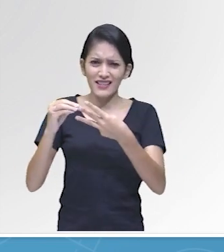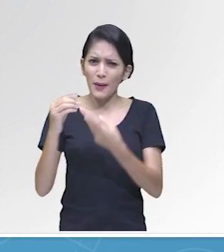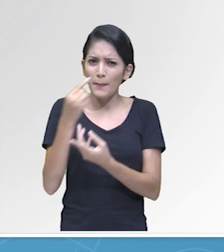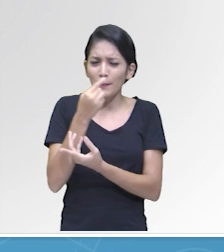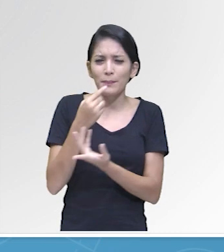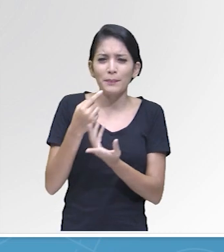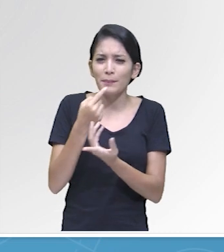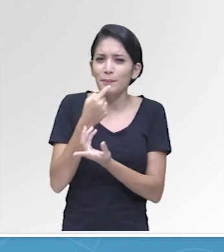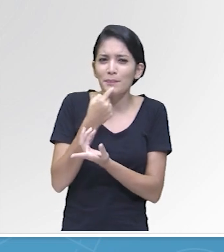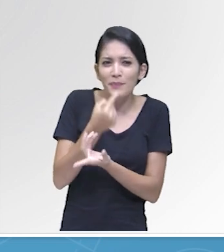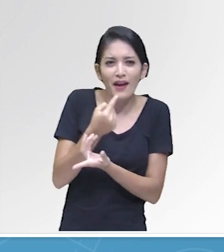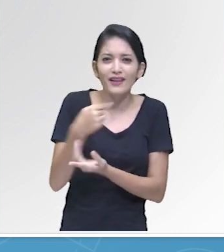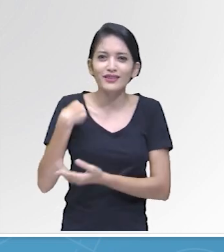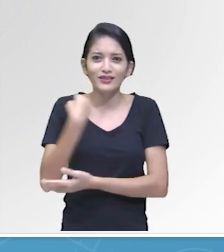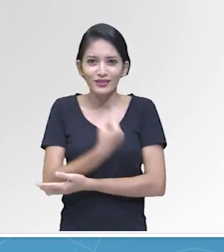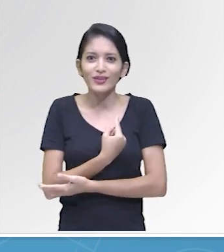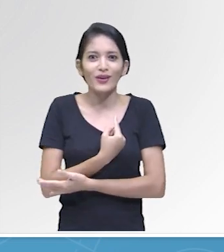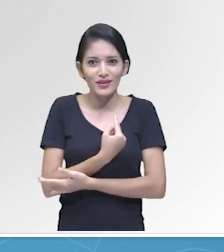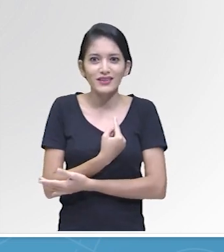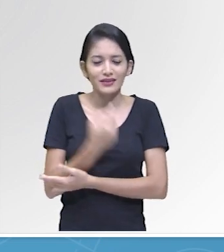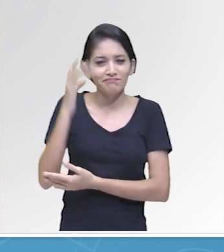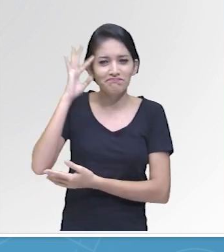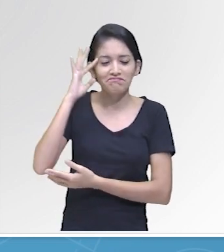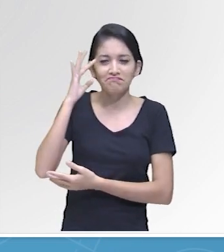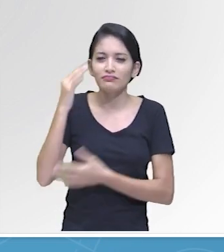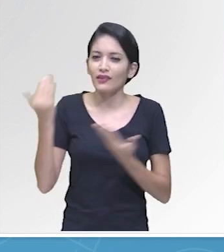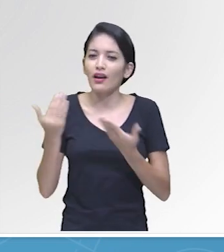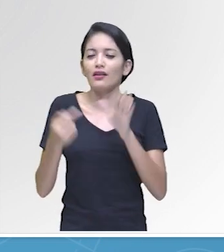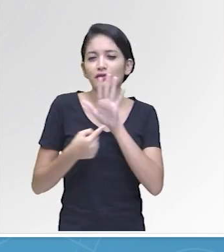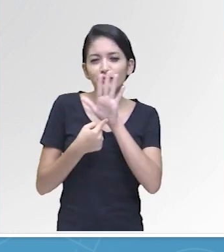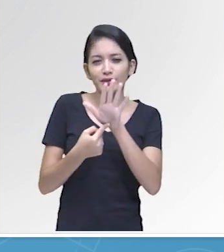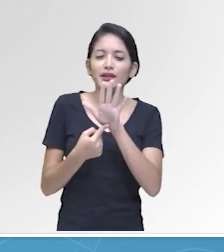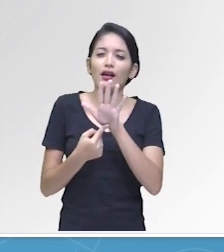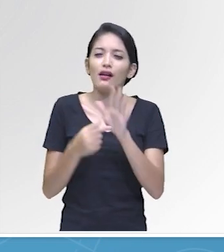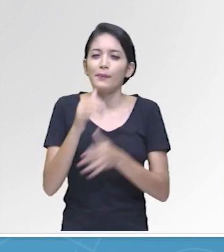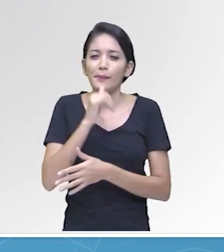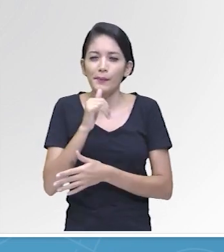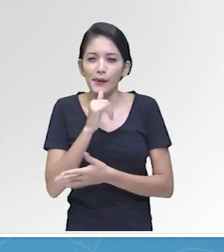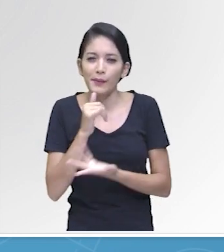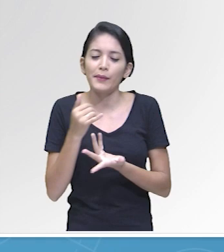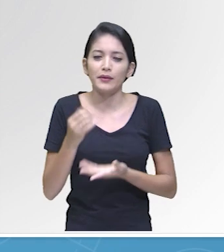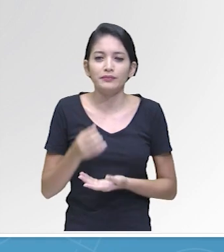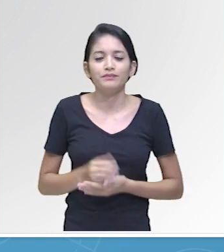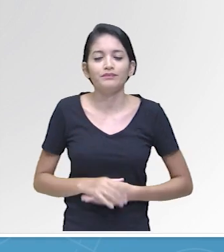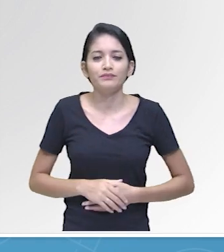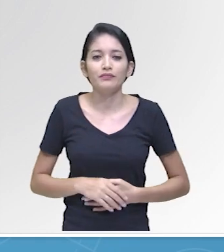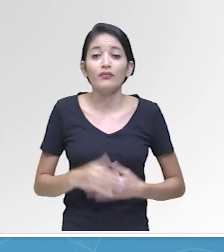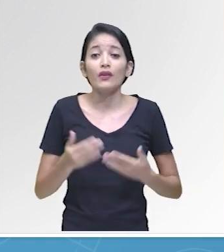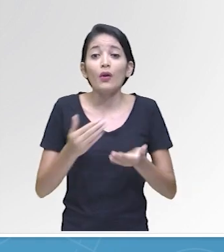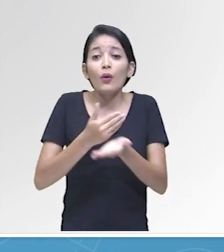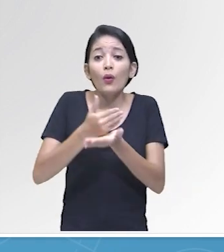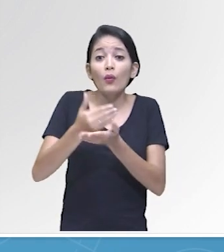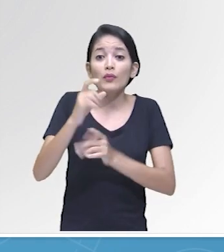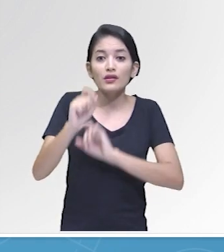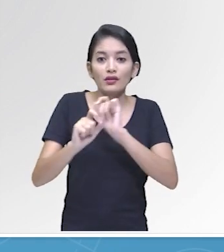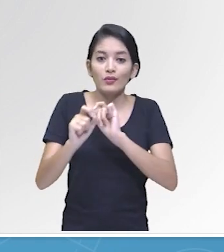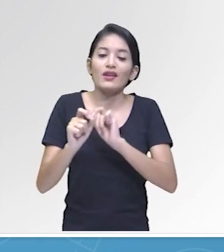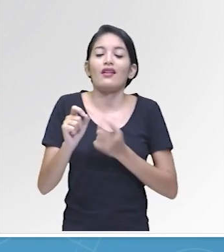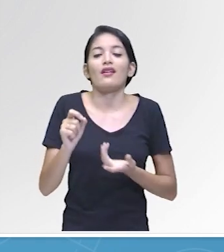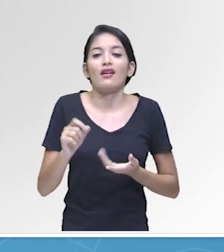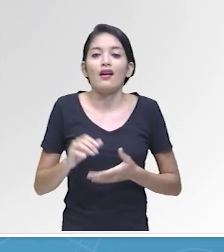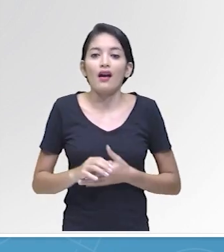próximas de nós do que nós imaginamos? Vamos lá mostrar uns exemplos para vocês? Vamos começar pela célula